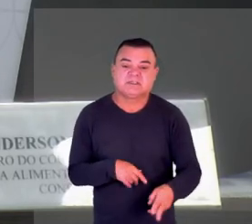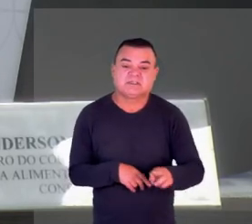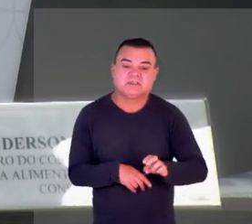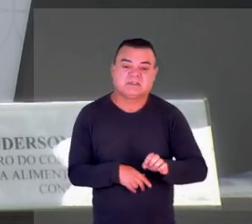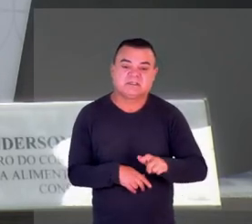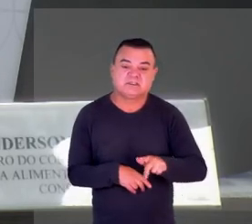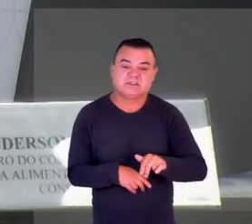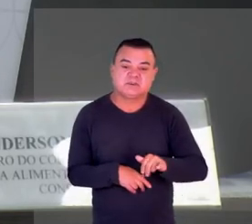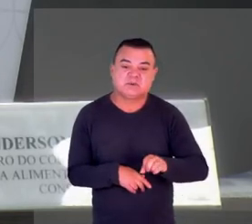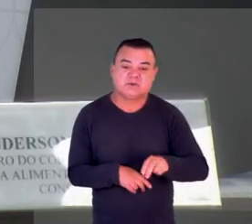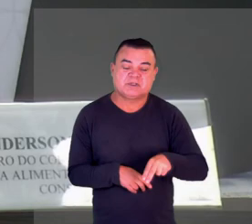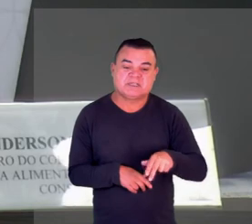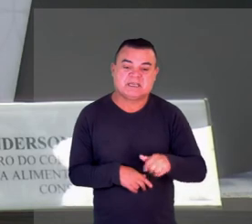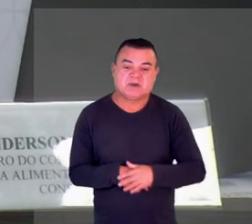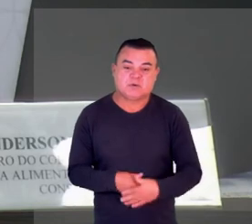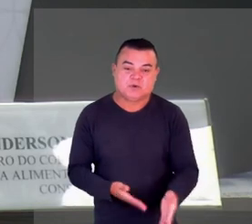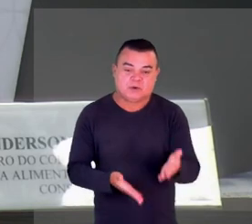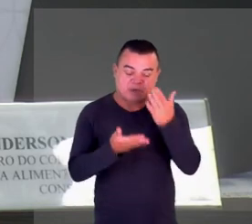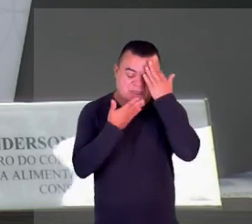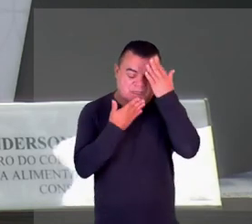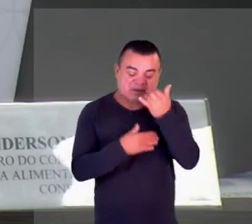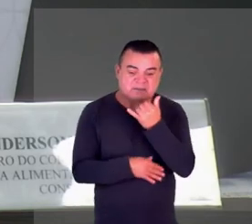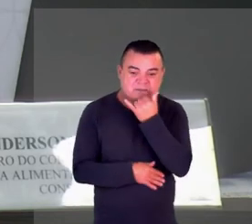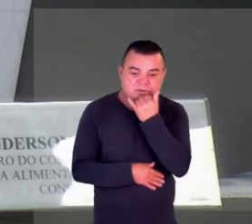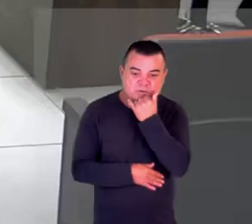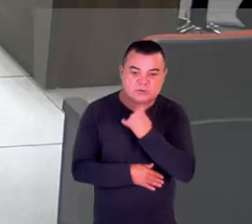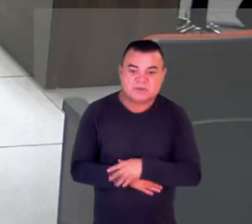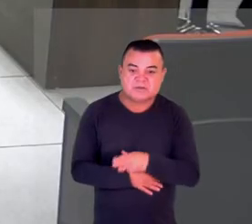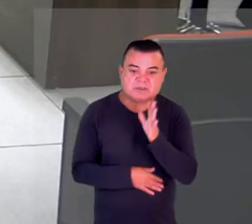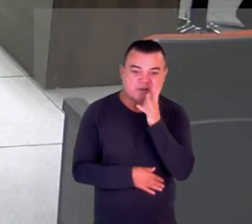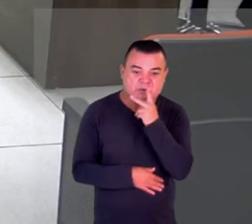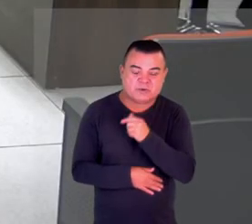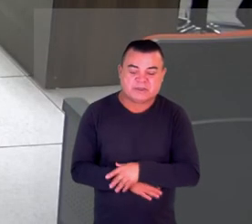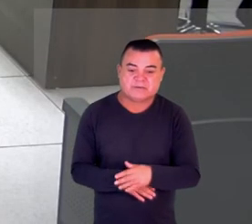Muito obrigado desculpa aí o tempo que passou uns dois